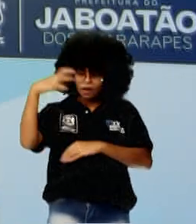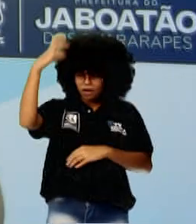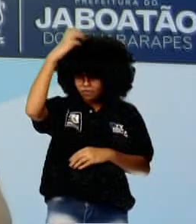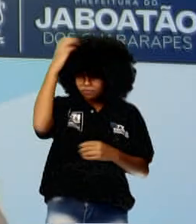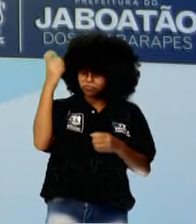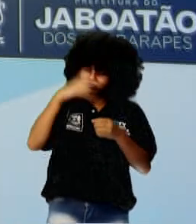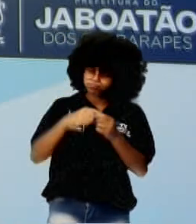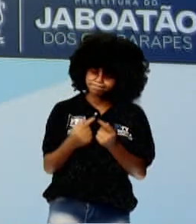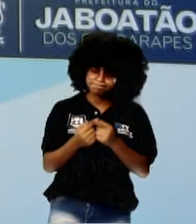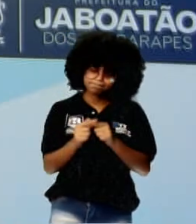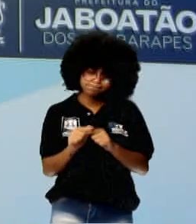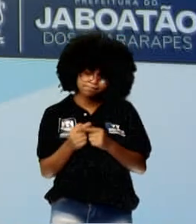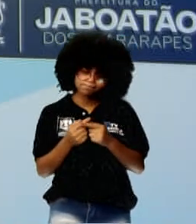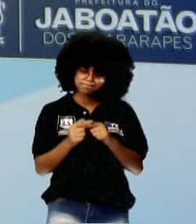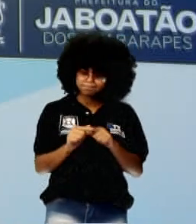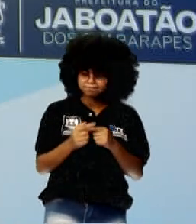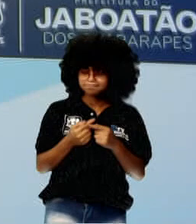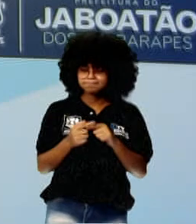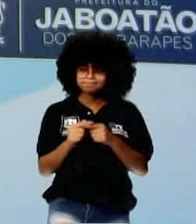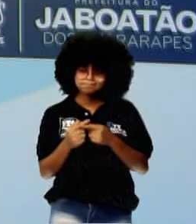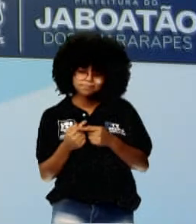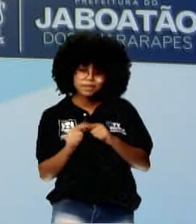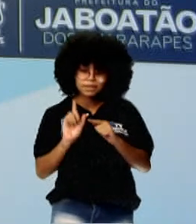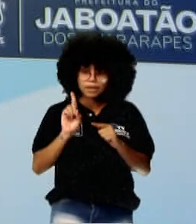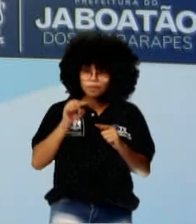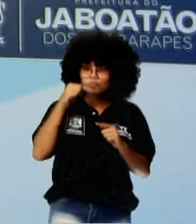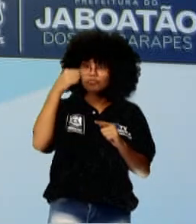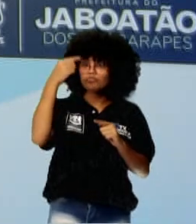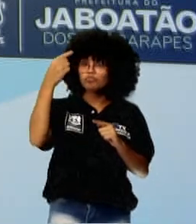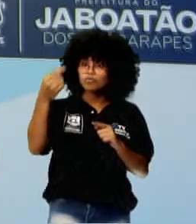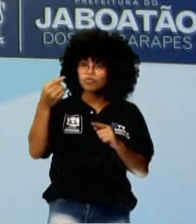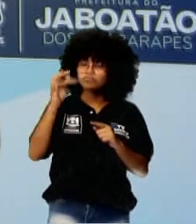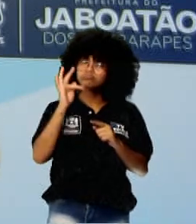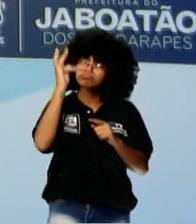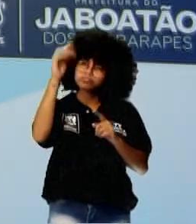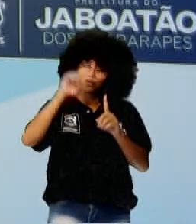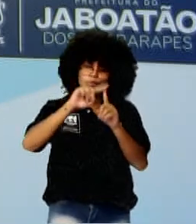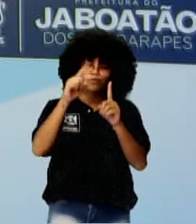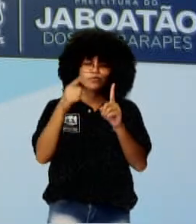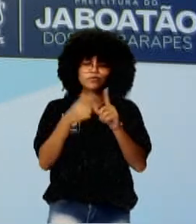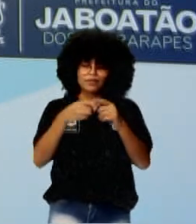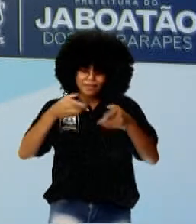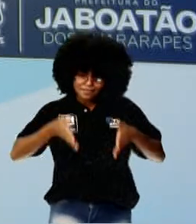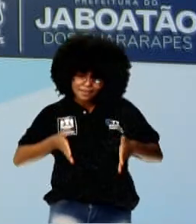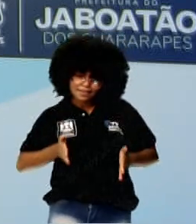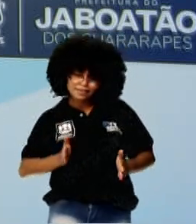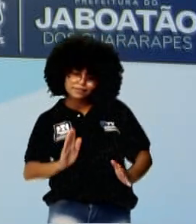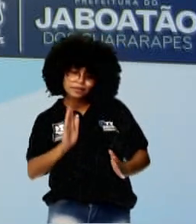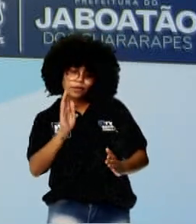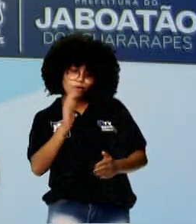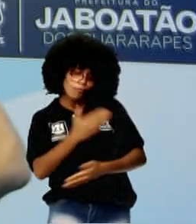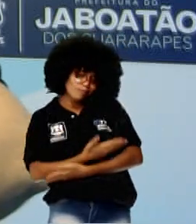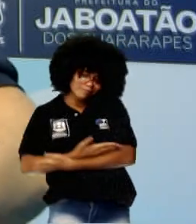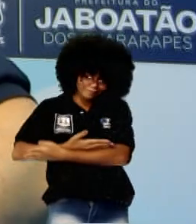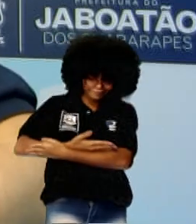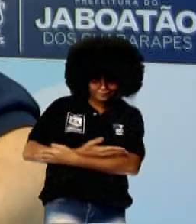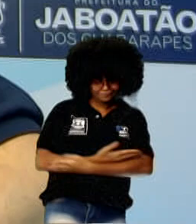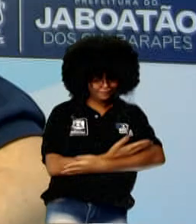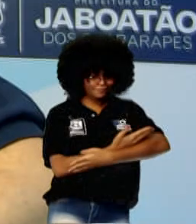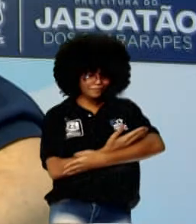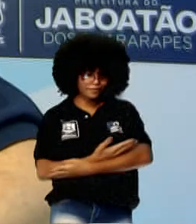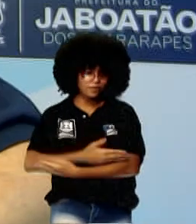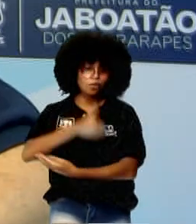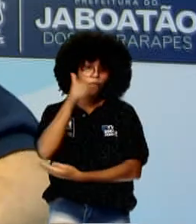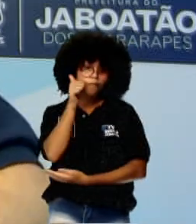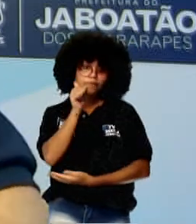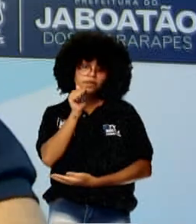e mal sabia ela que pouco tempo depois estaria grávida. E nasceu um bebê, uma